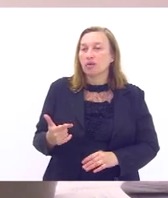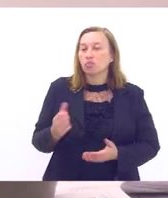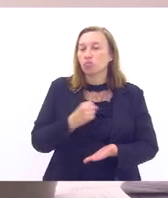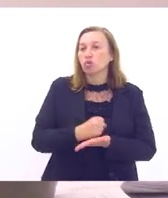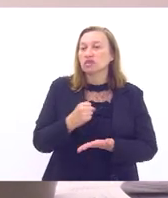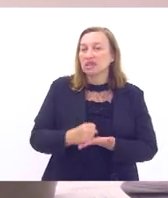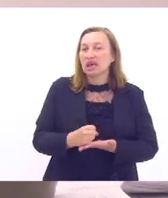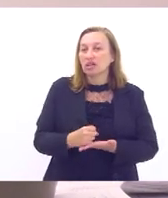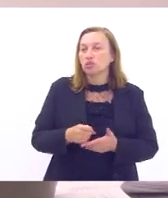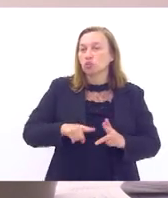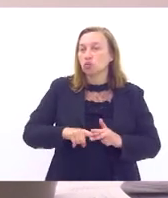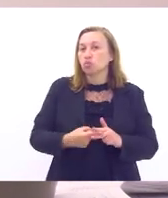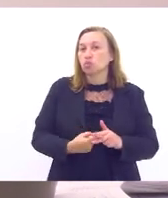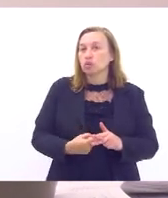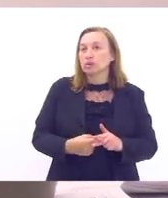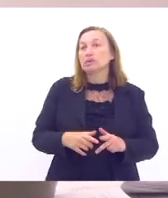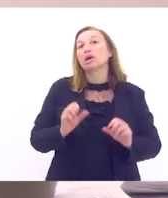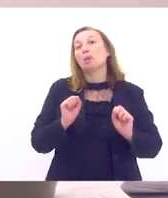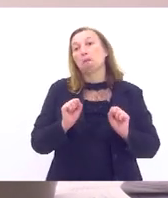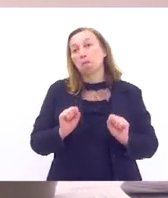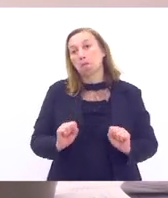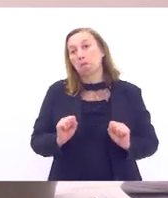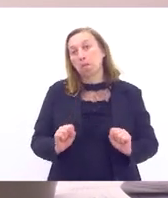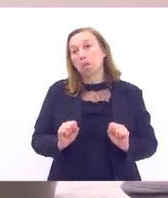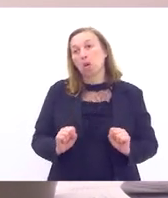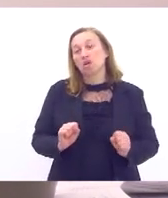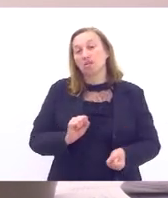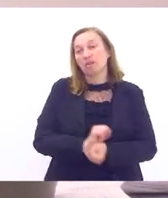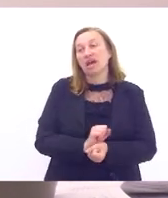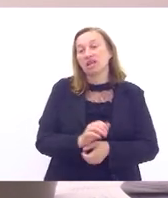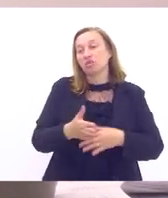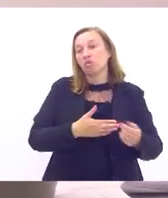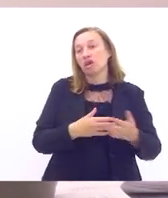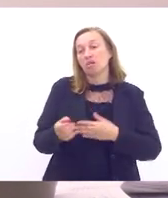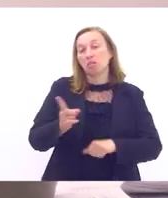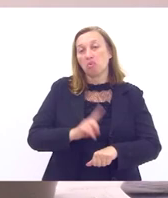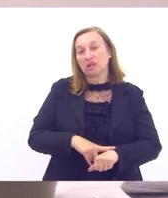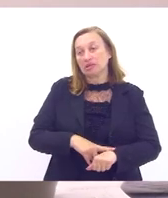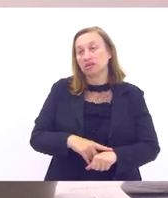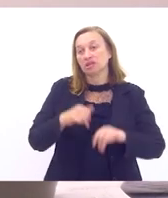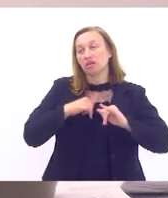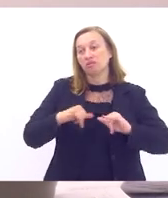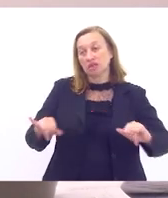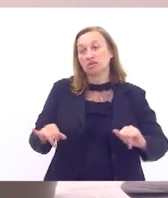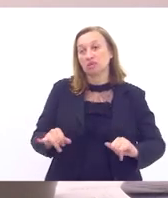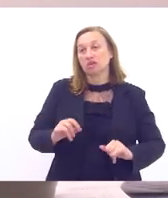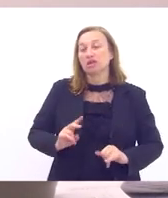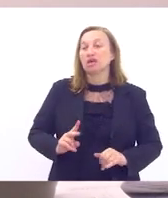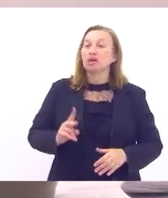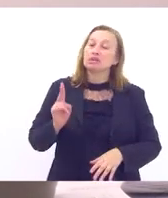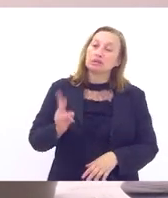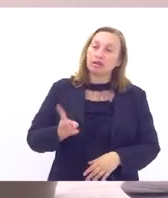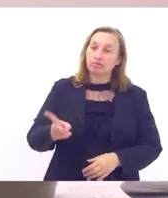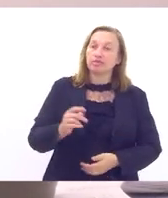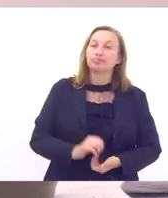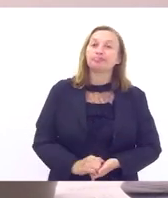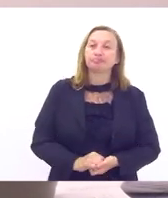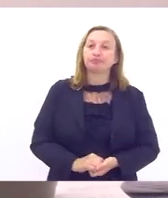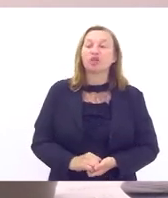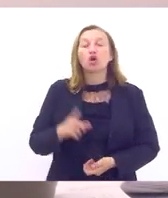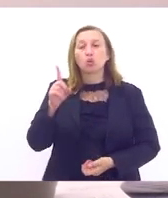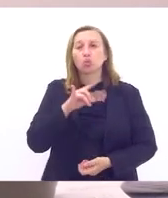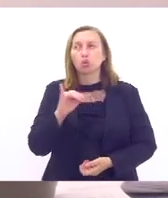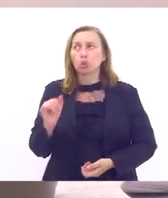contrato de manutenção e que isso pode ser paralisado a qualquer momento. Né? Esses avisos são feitos insistentemente. No